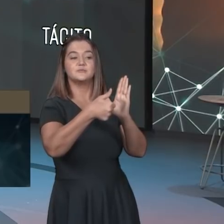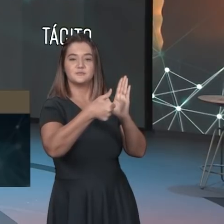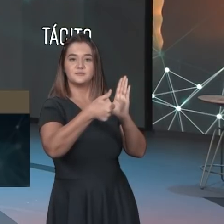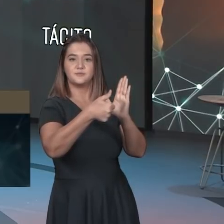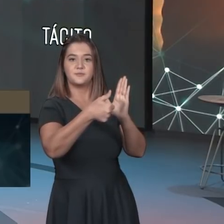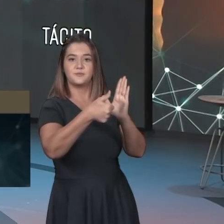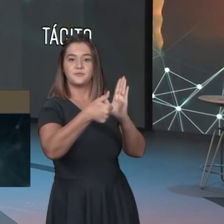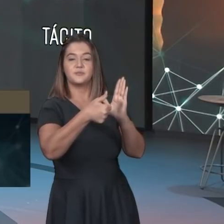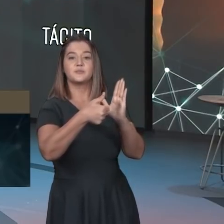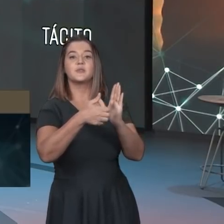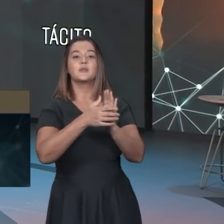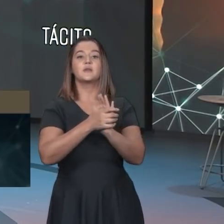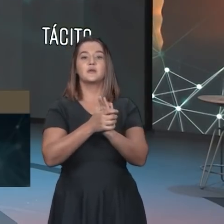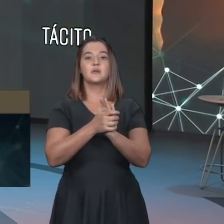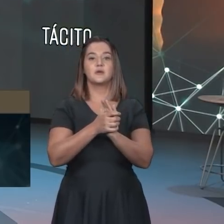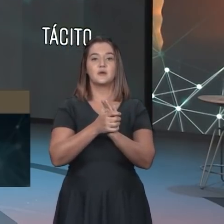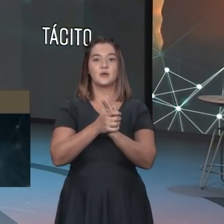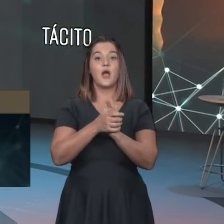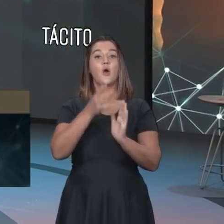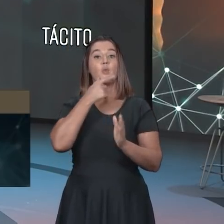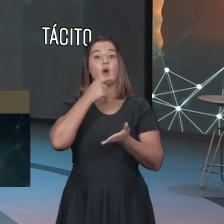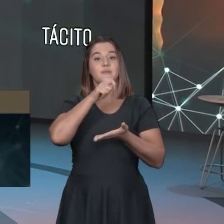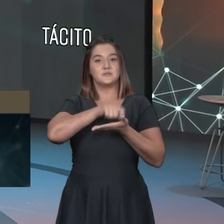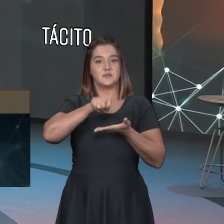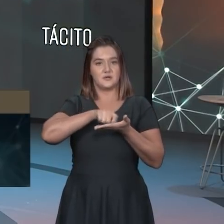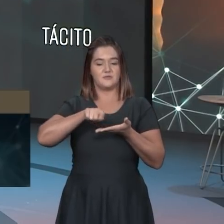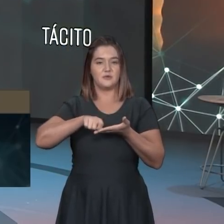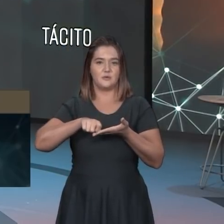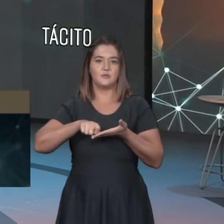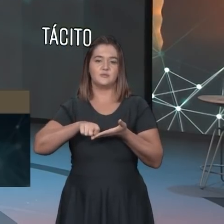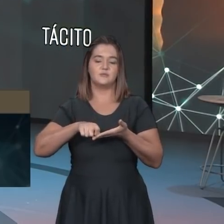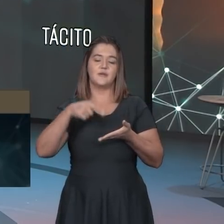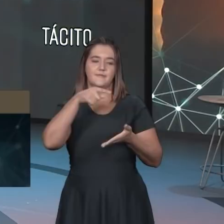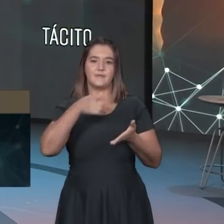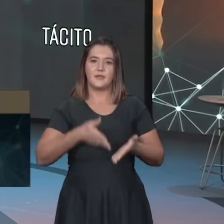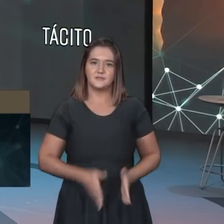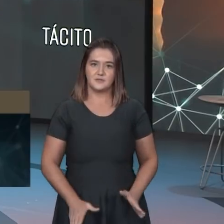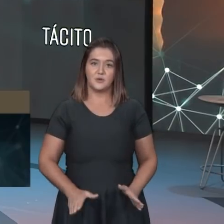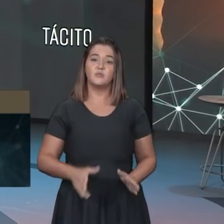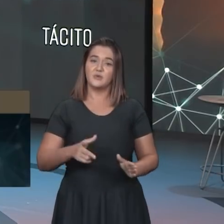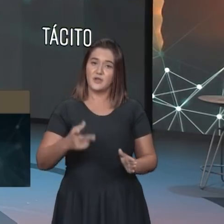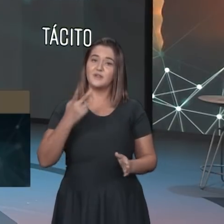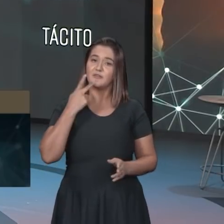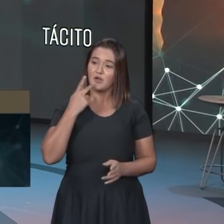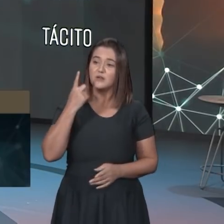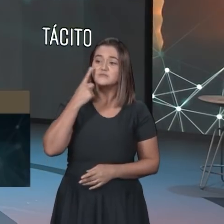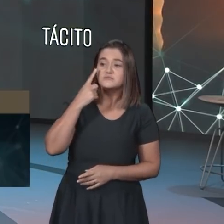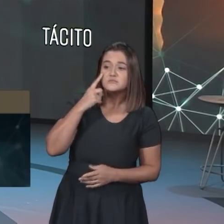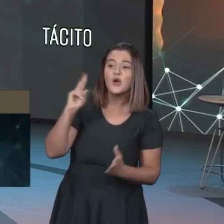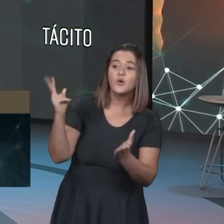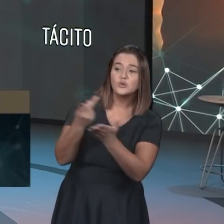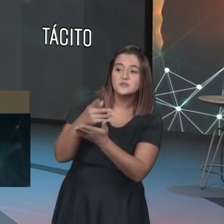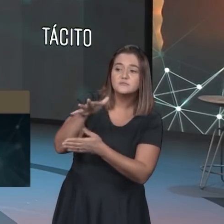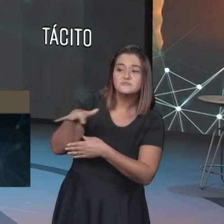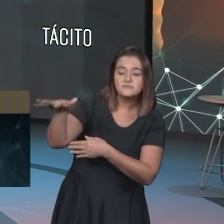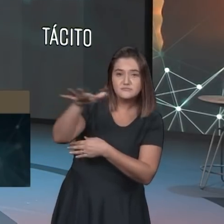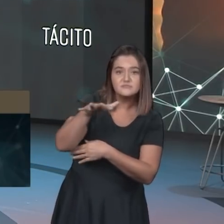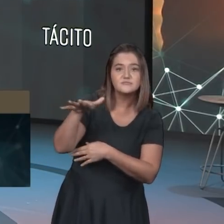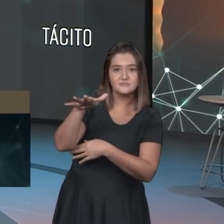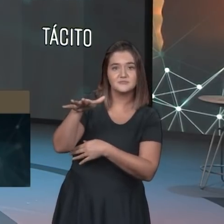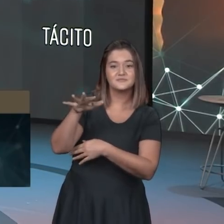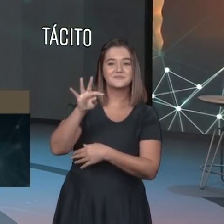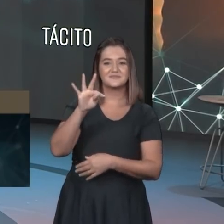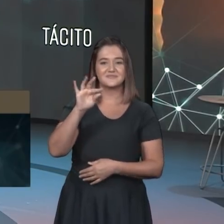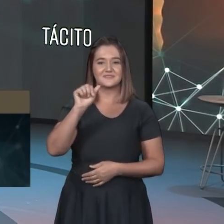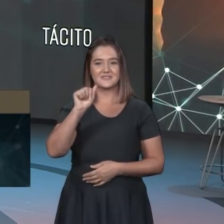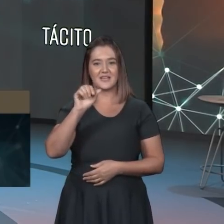romano. E há outro historiador chamado Suetônio que dá um depoimento praticamente idêntico ao de Tácito. Estou citando apenas